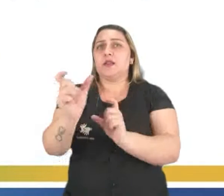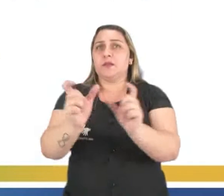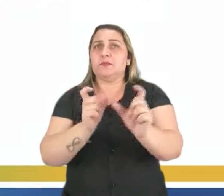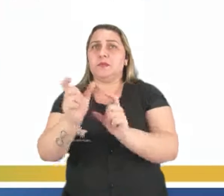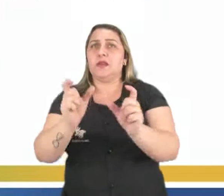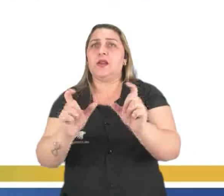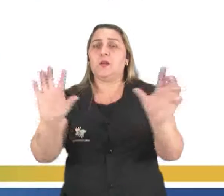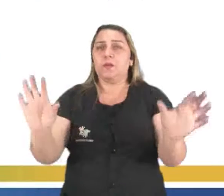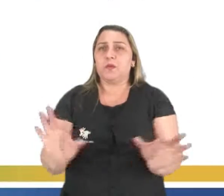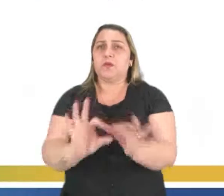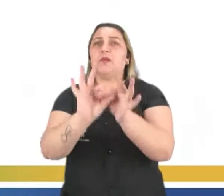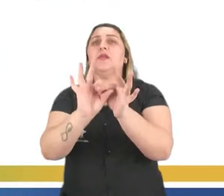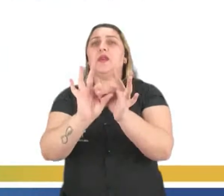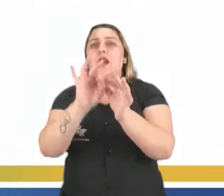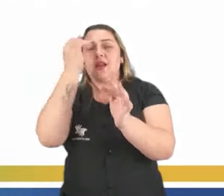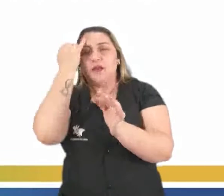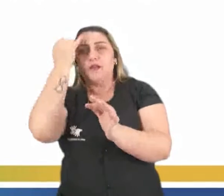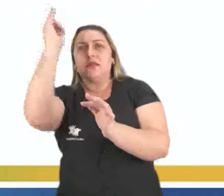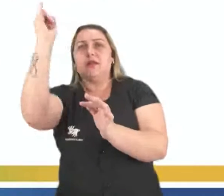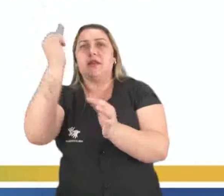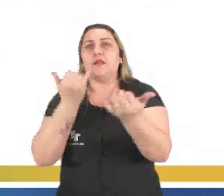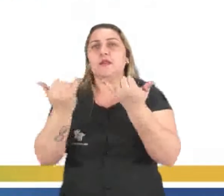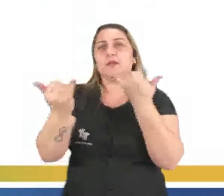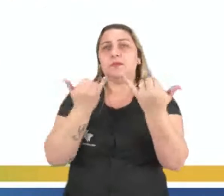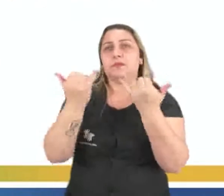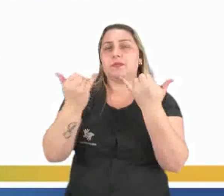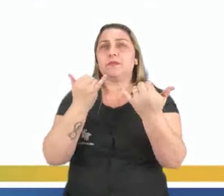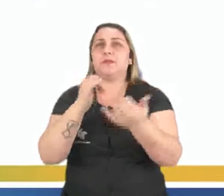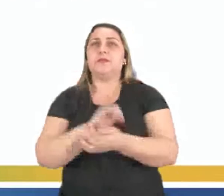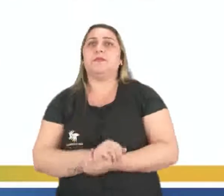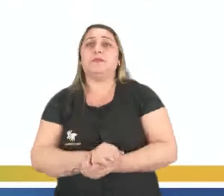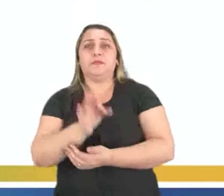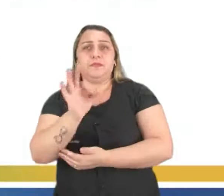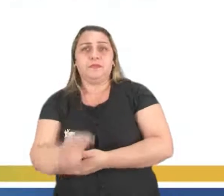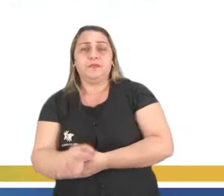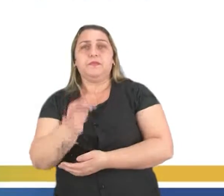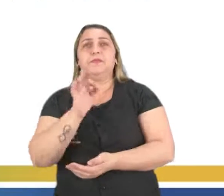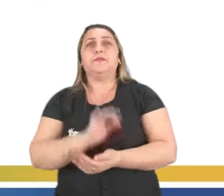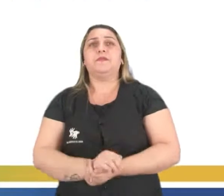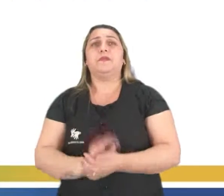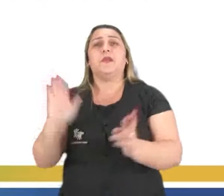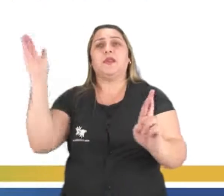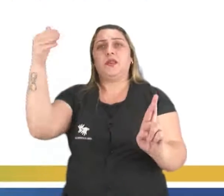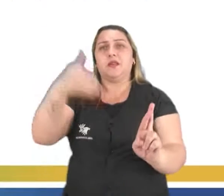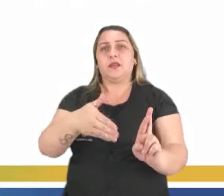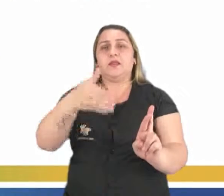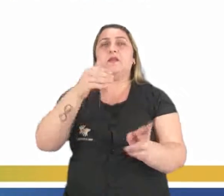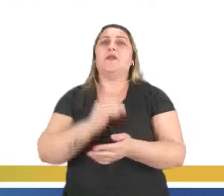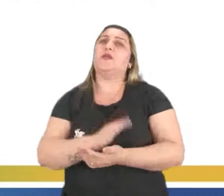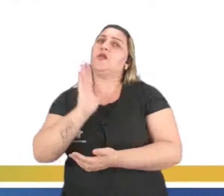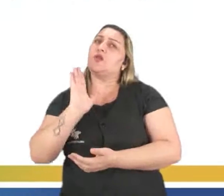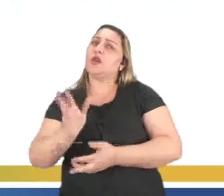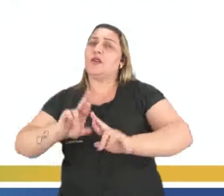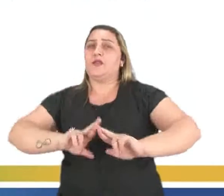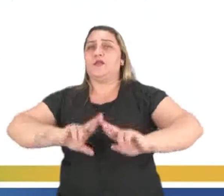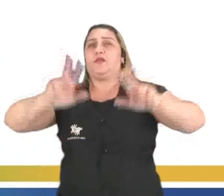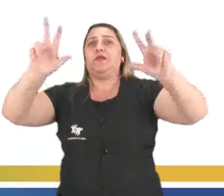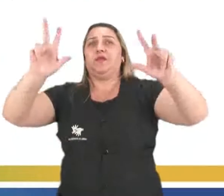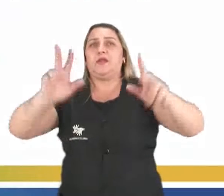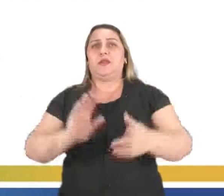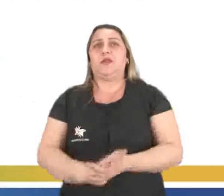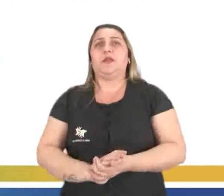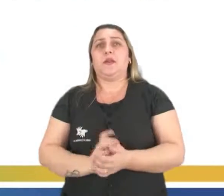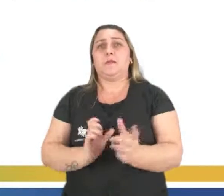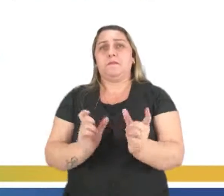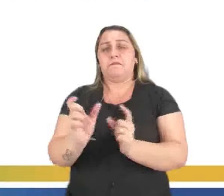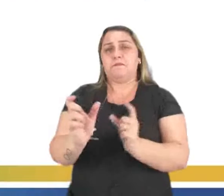vão vir ligar essas ideias, essas informações, certo? O referente já é diferente.